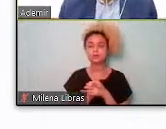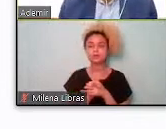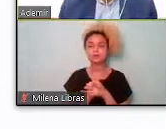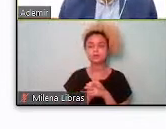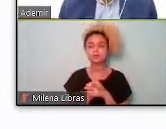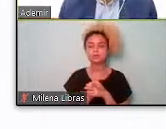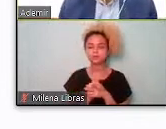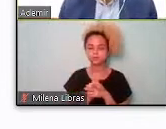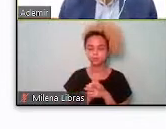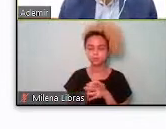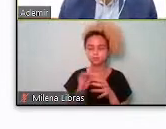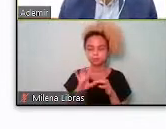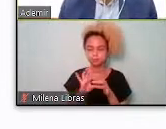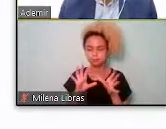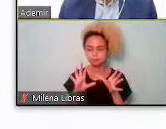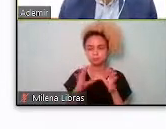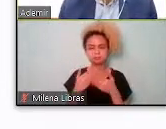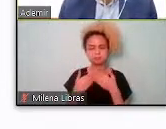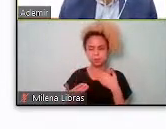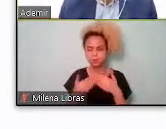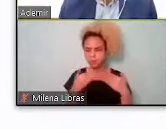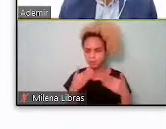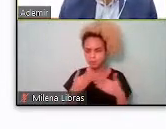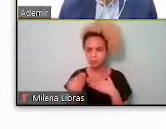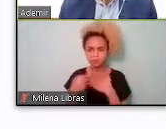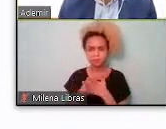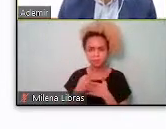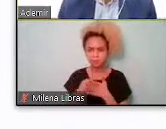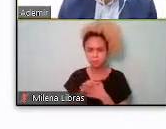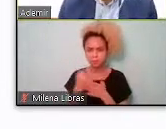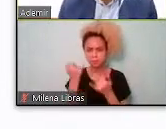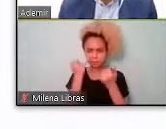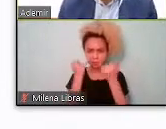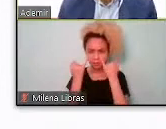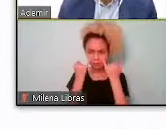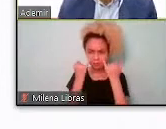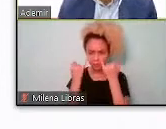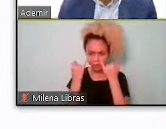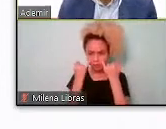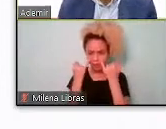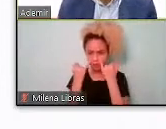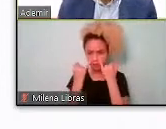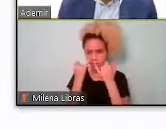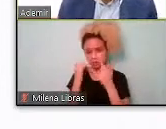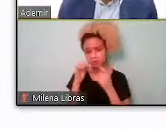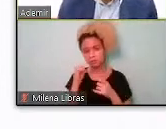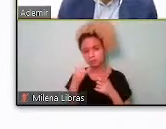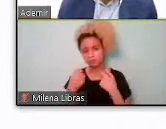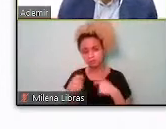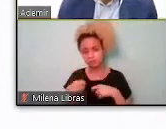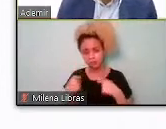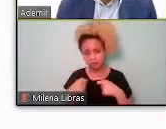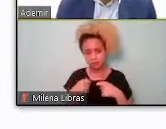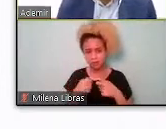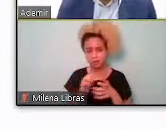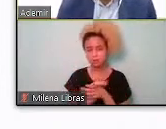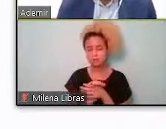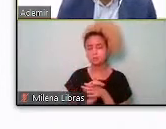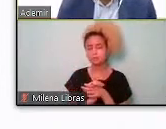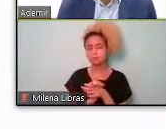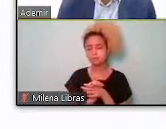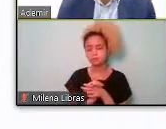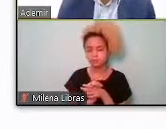Coloco à disposição para qualquer esclarecimento ou informações que estiver necessário. Não tivemos a intenção,